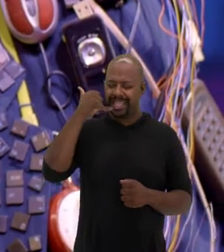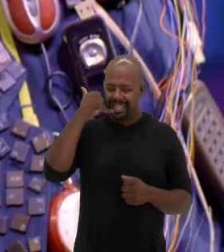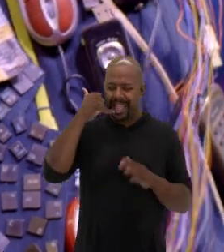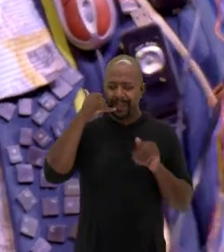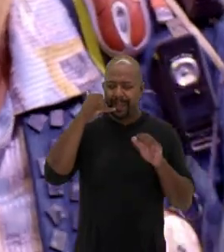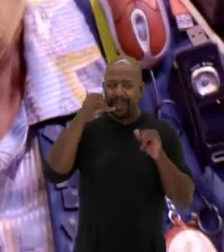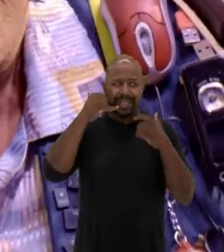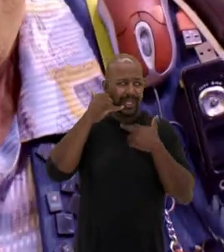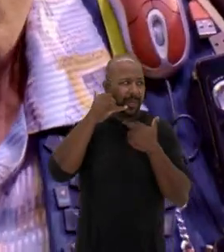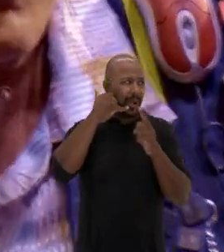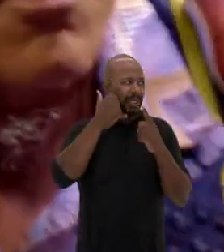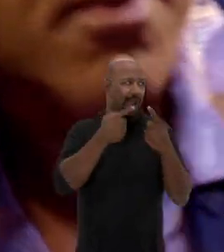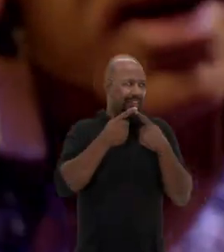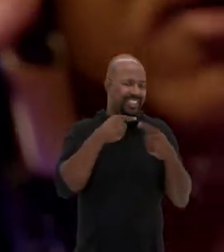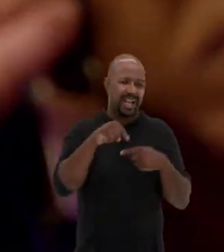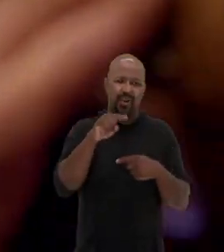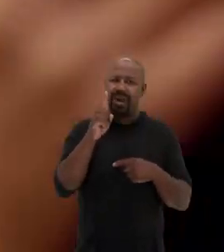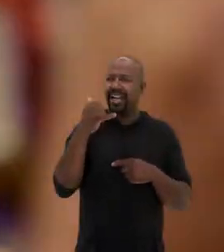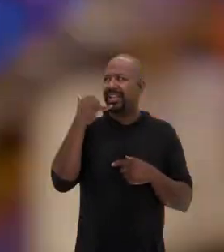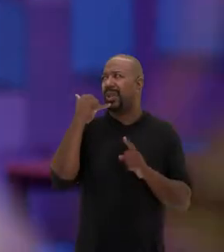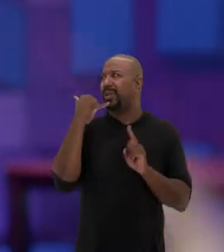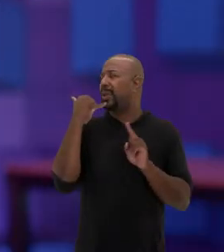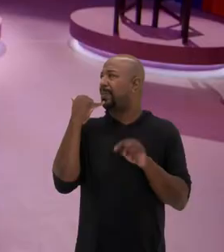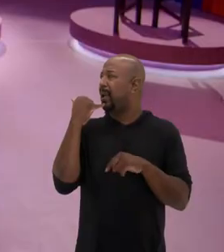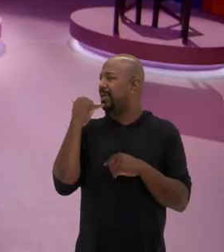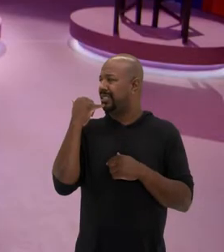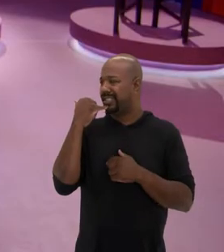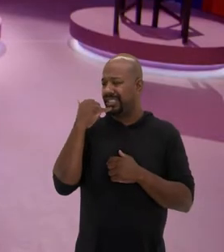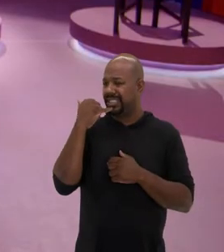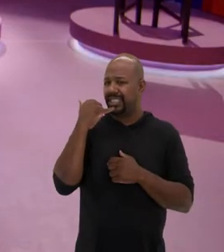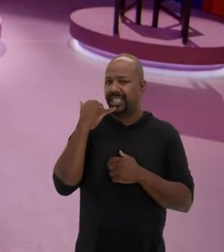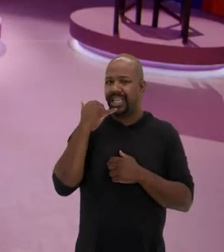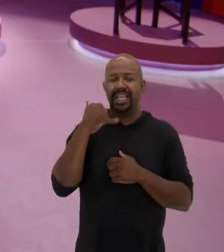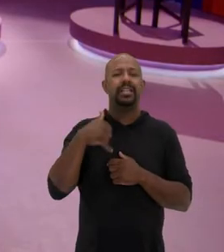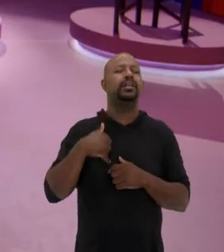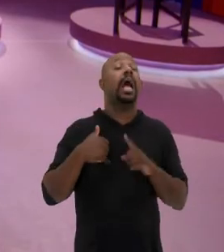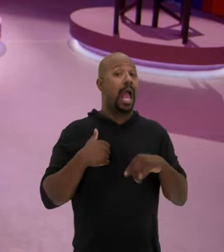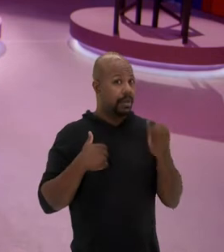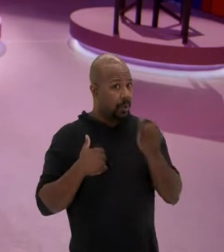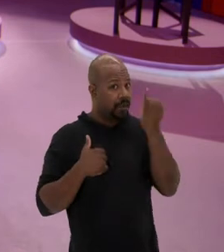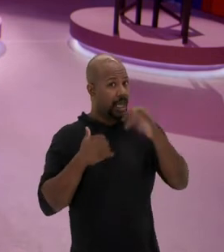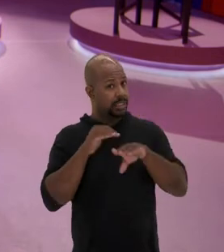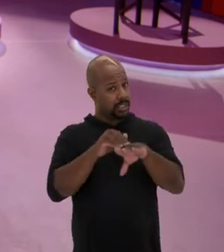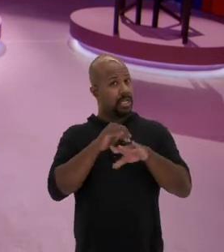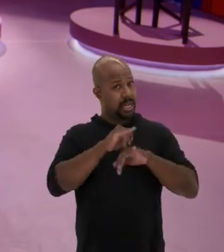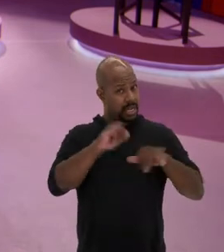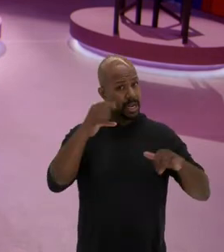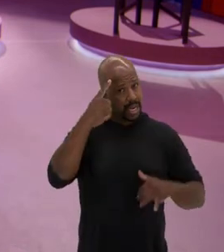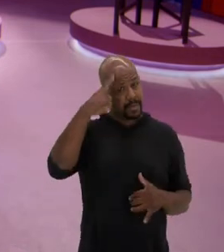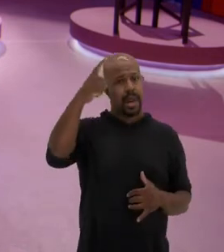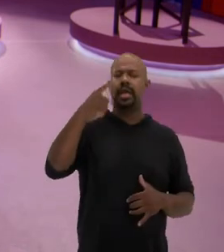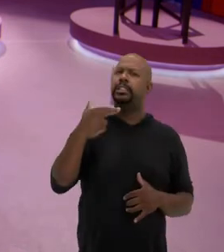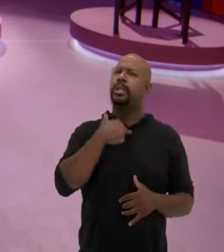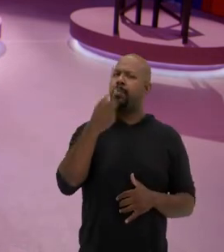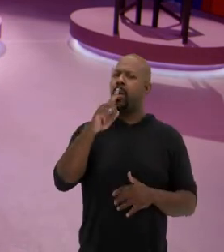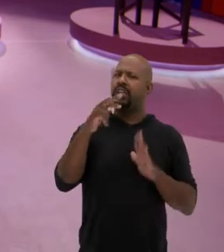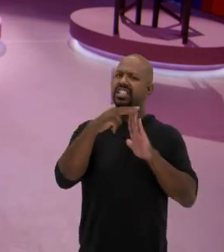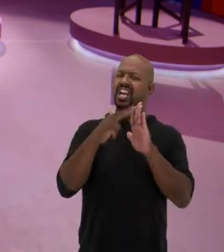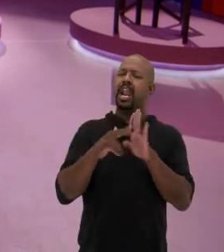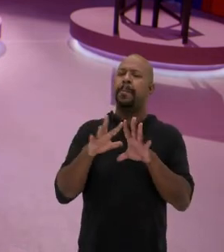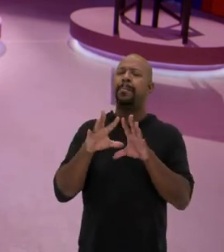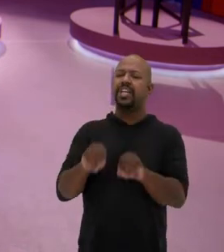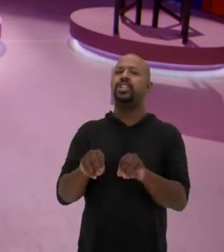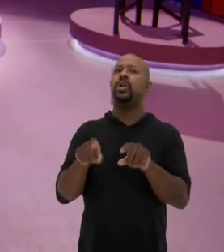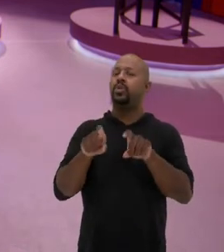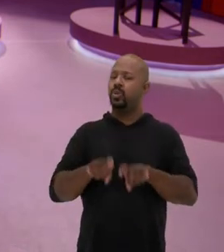Alô, mamãe, eu não posso falar agora, mamãe. Ele sai. Victor chega pelo outro lado e assusta todos. É importante lembrar que é estritamente contra as regras tentar